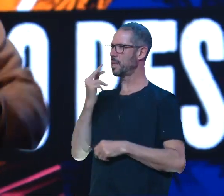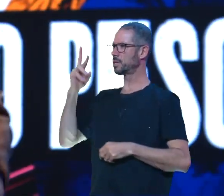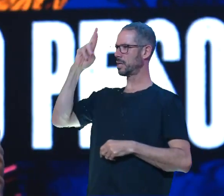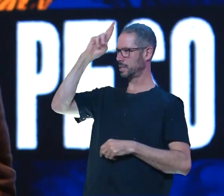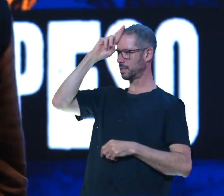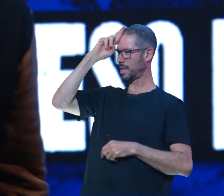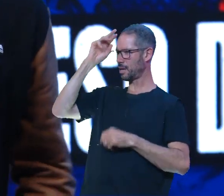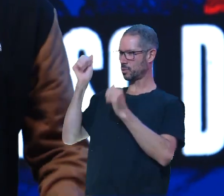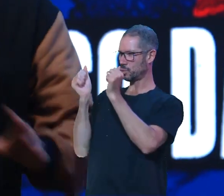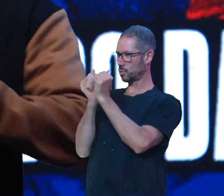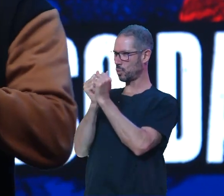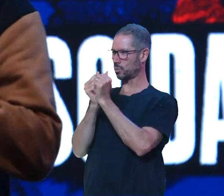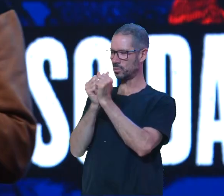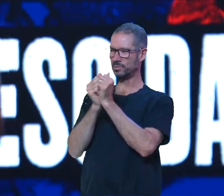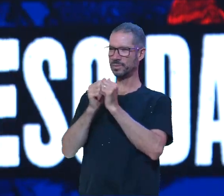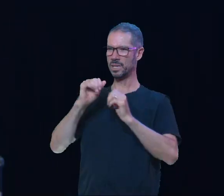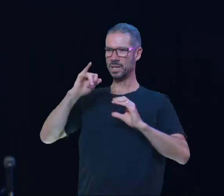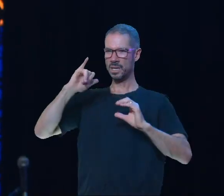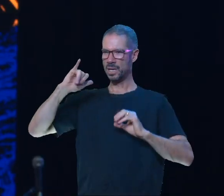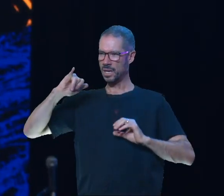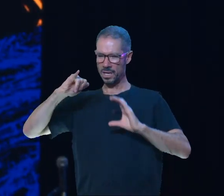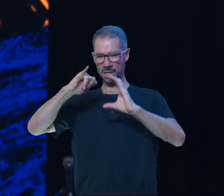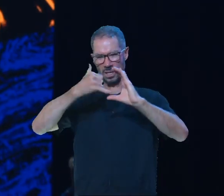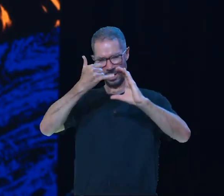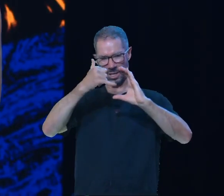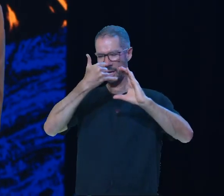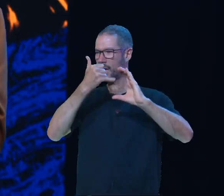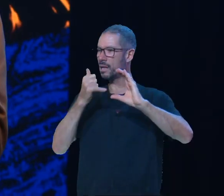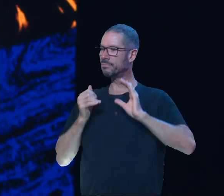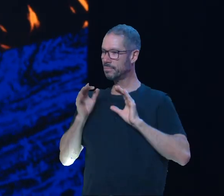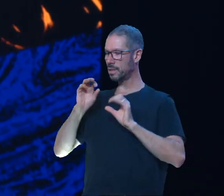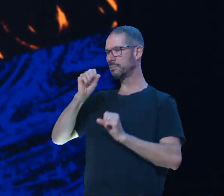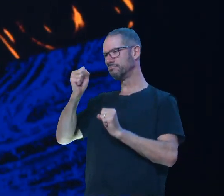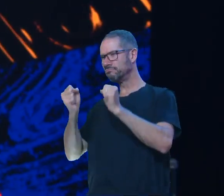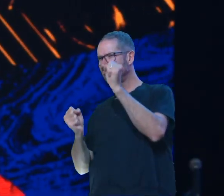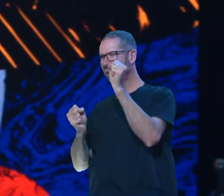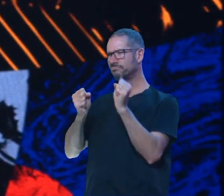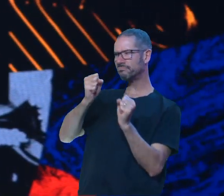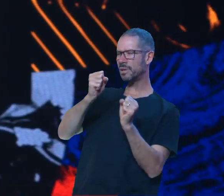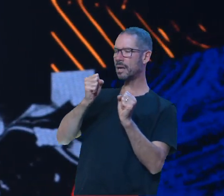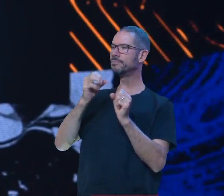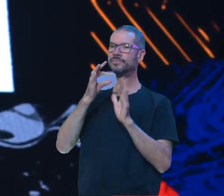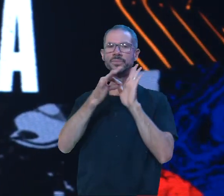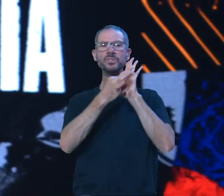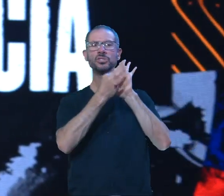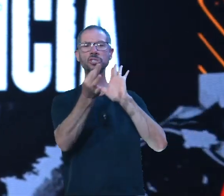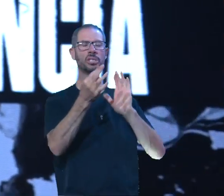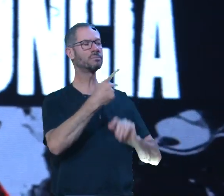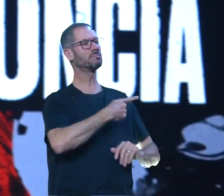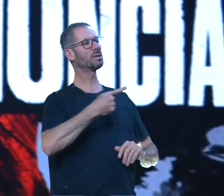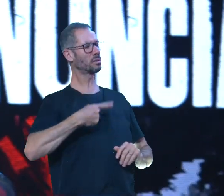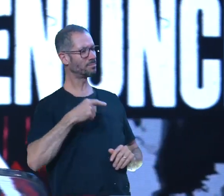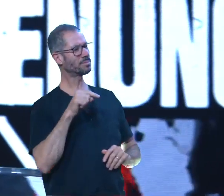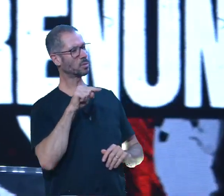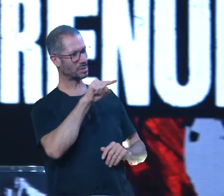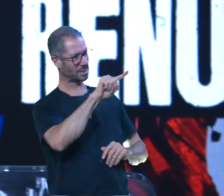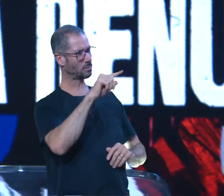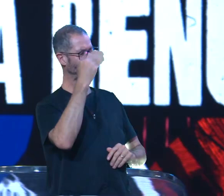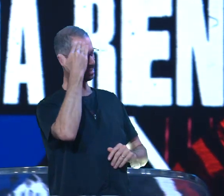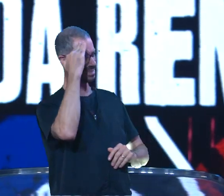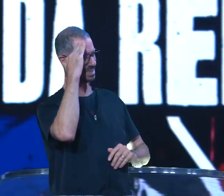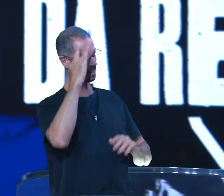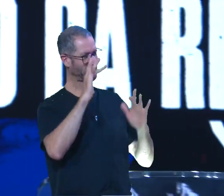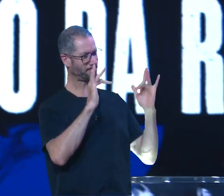no Carina, do Cajuru. No final, no carro, dica pastoral. Se você for entender a direção de Deus para